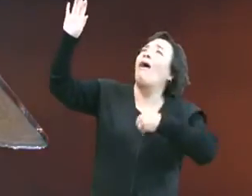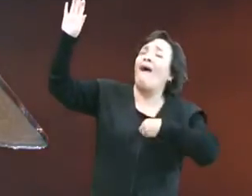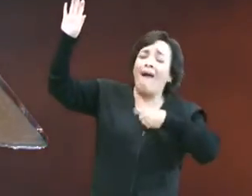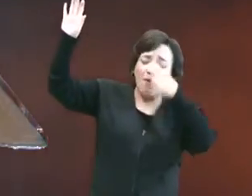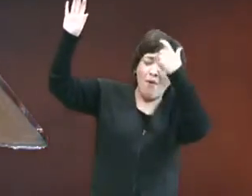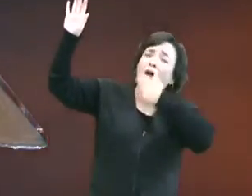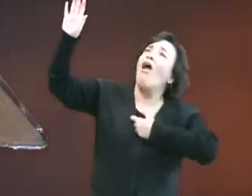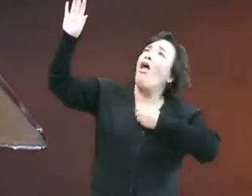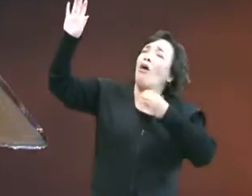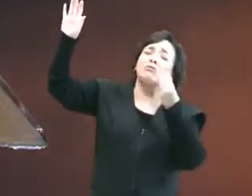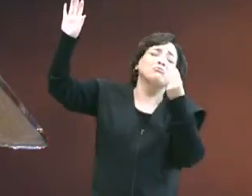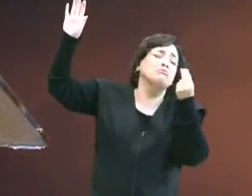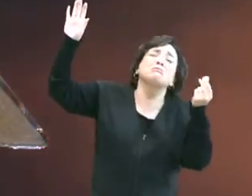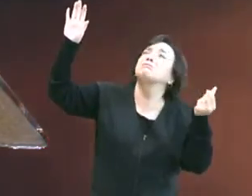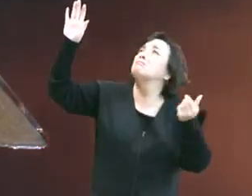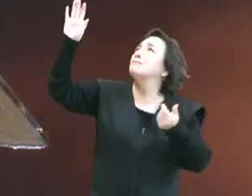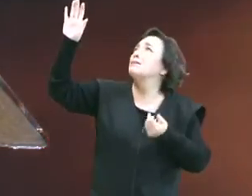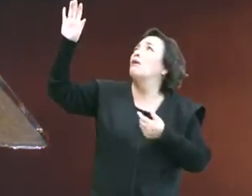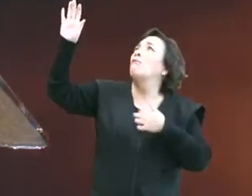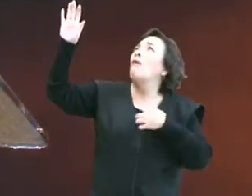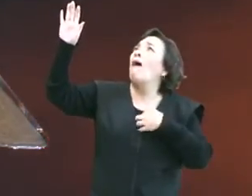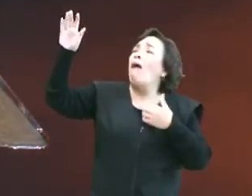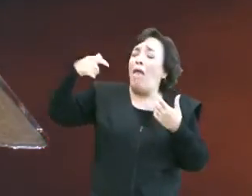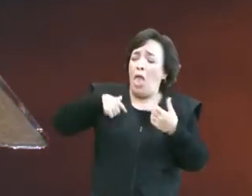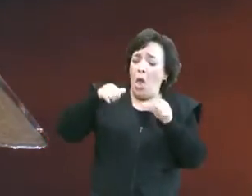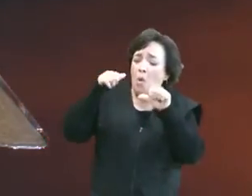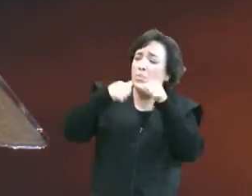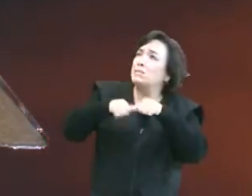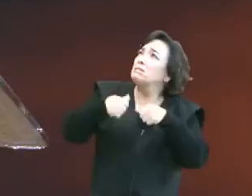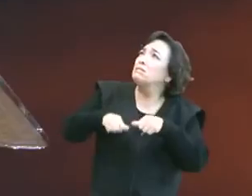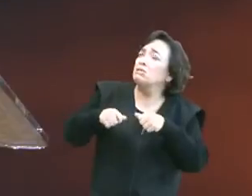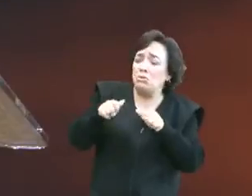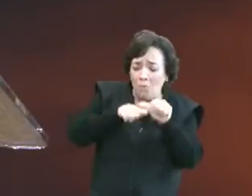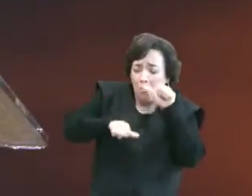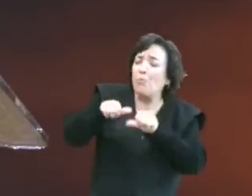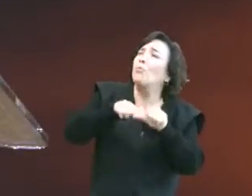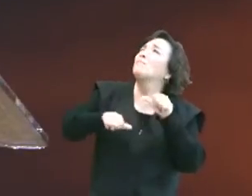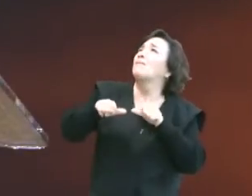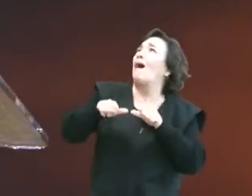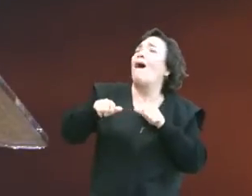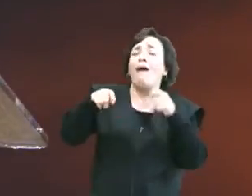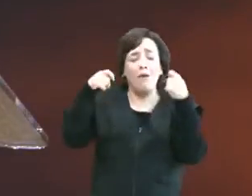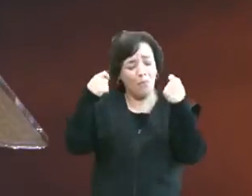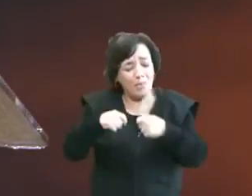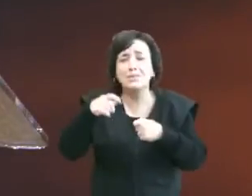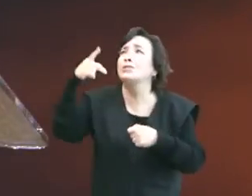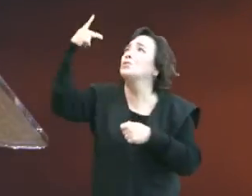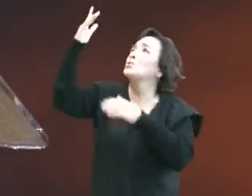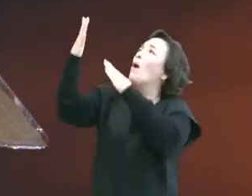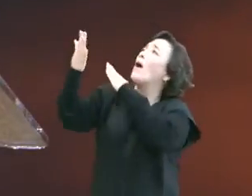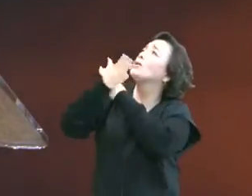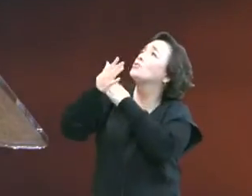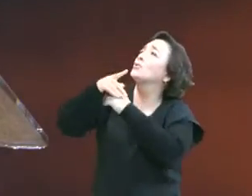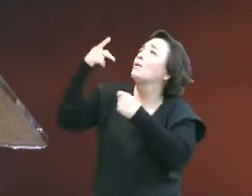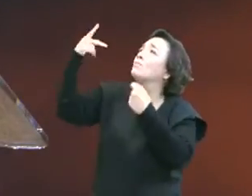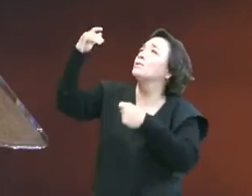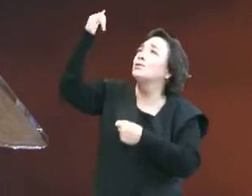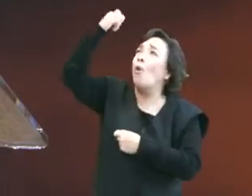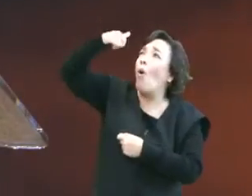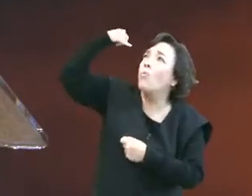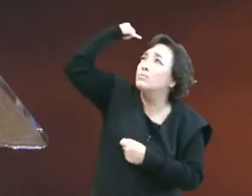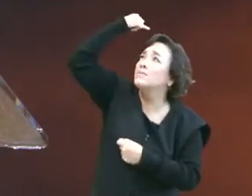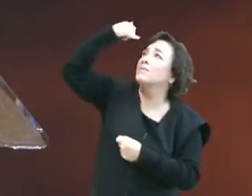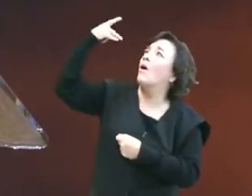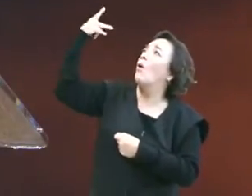eu sou frágil, eu sou um vaso de barro, eu preciso do óleo do